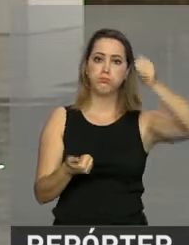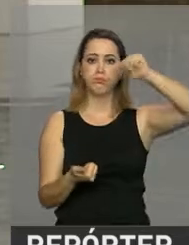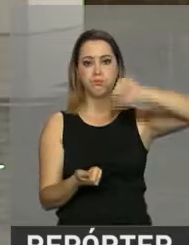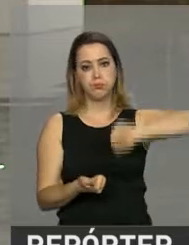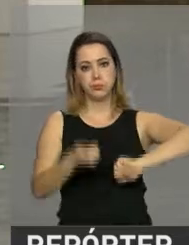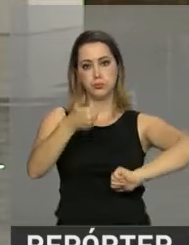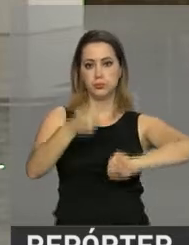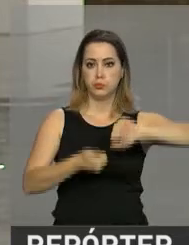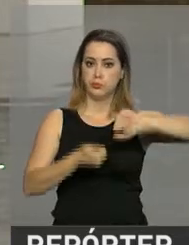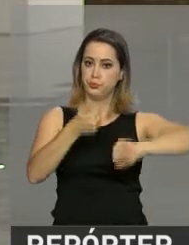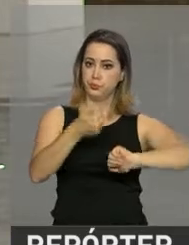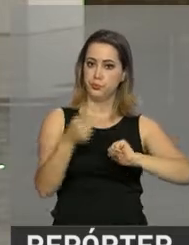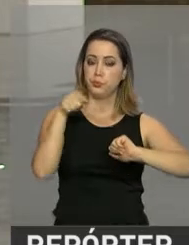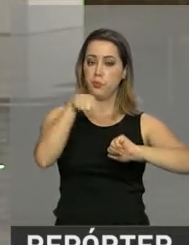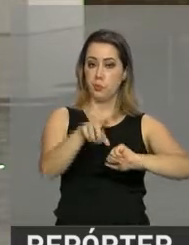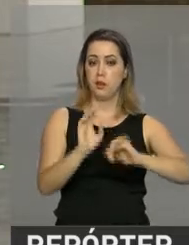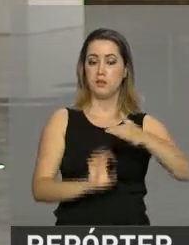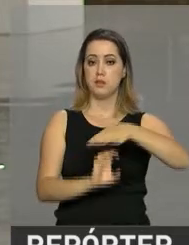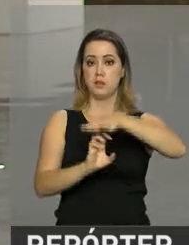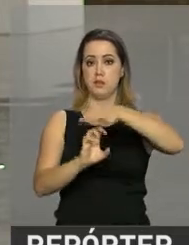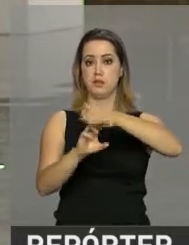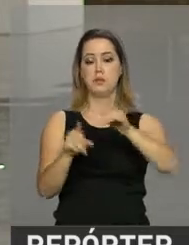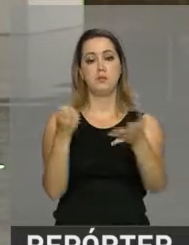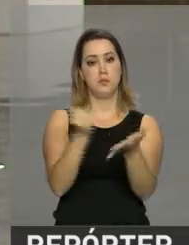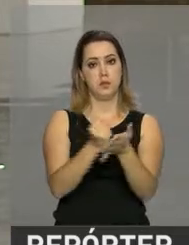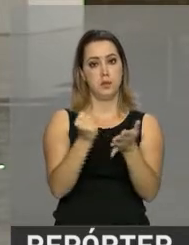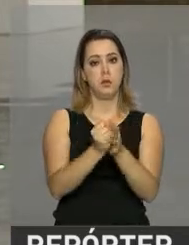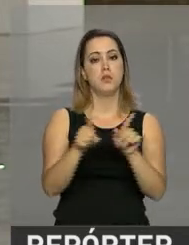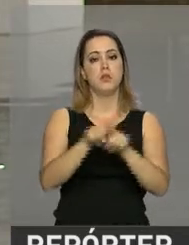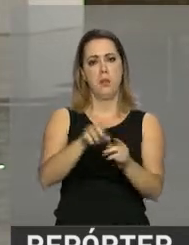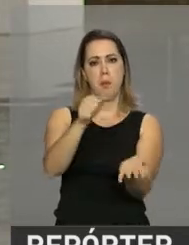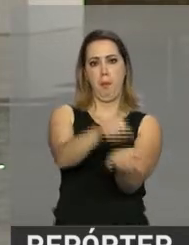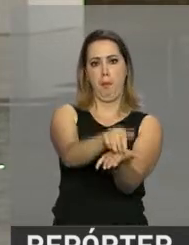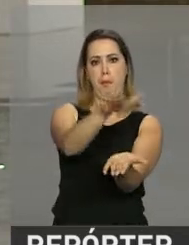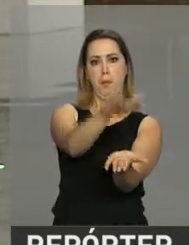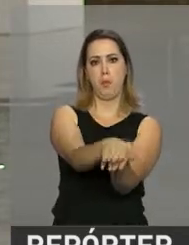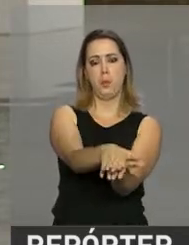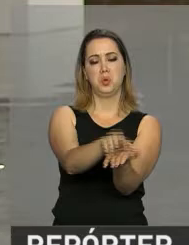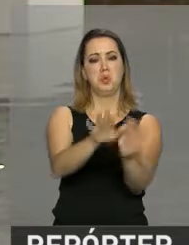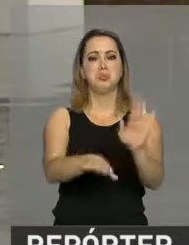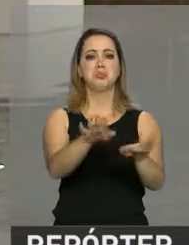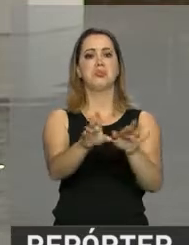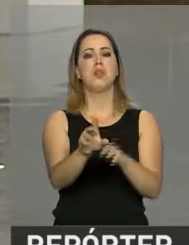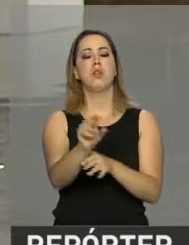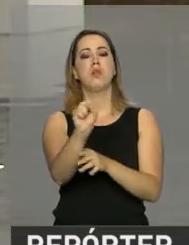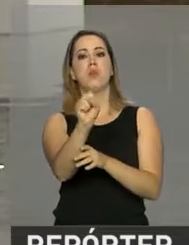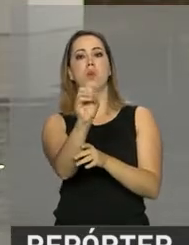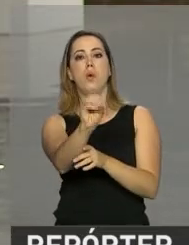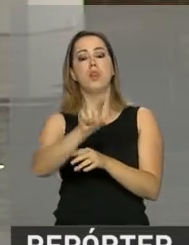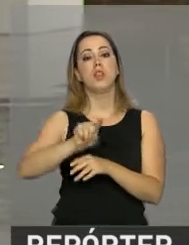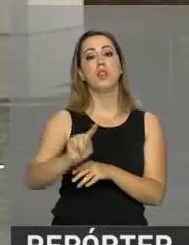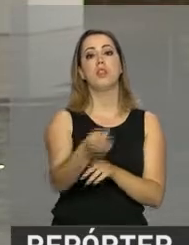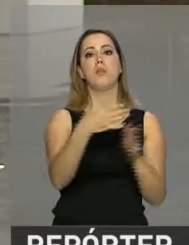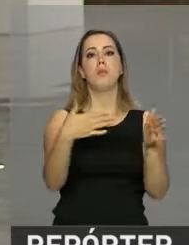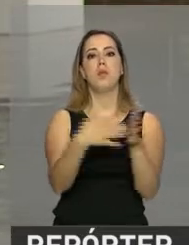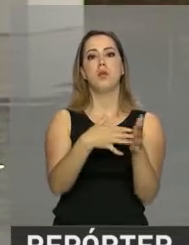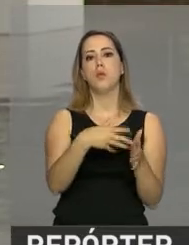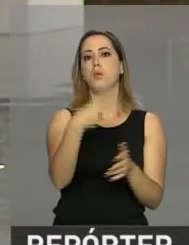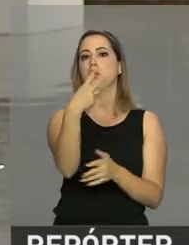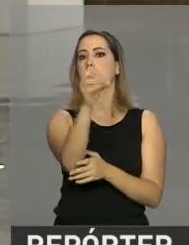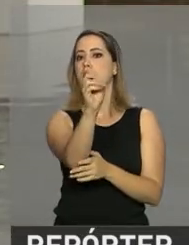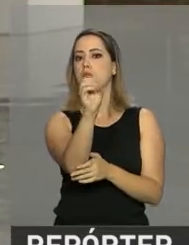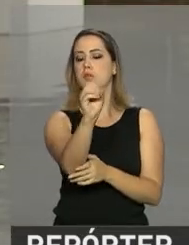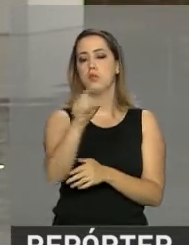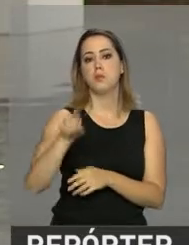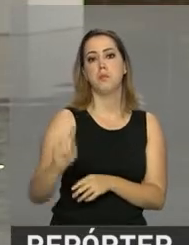de serviço. Essas operadoras também podem ser multadas e as multas variam de 80 mil a 250